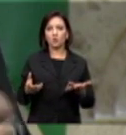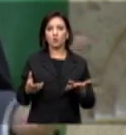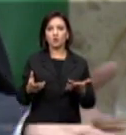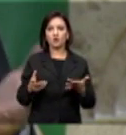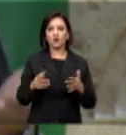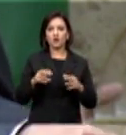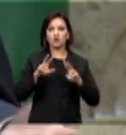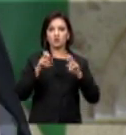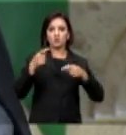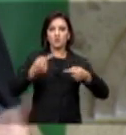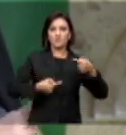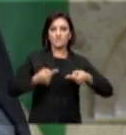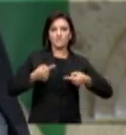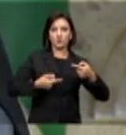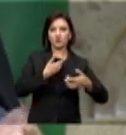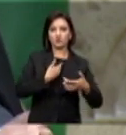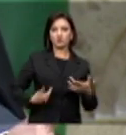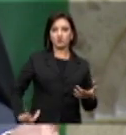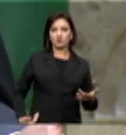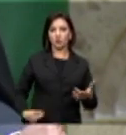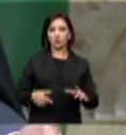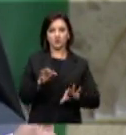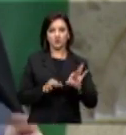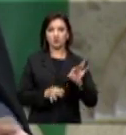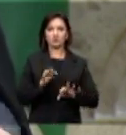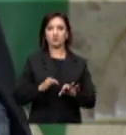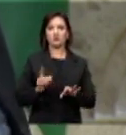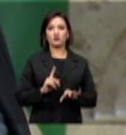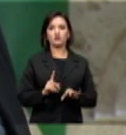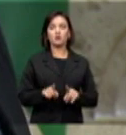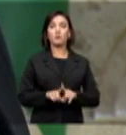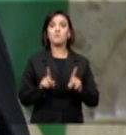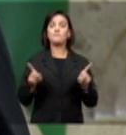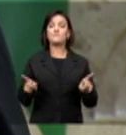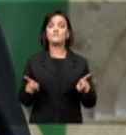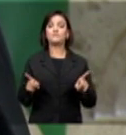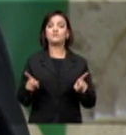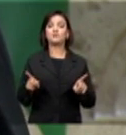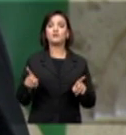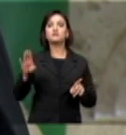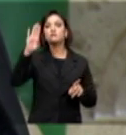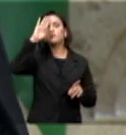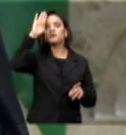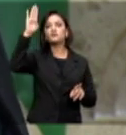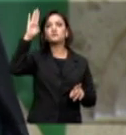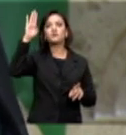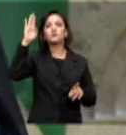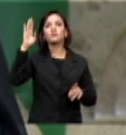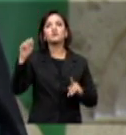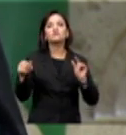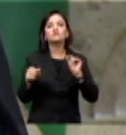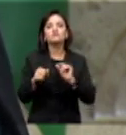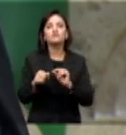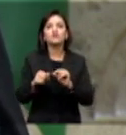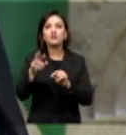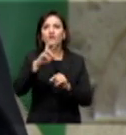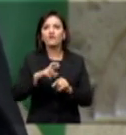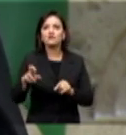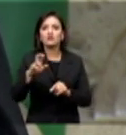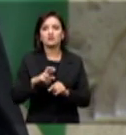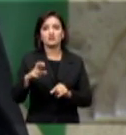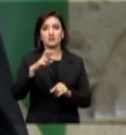não, evidentemente, de julgar, que não é a sua missão, mas, acima de tudo, de agir preventivamente